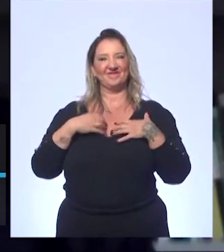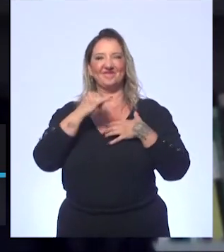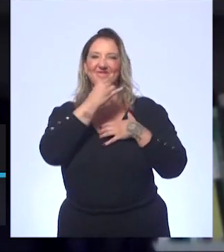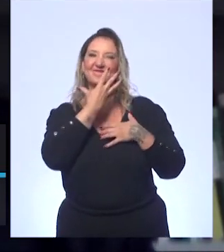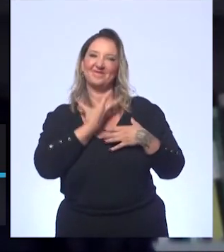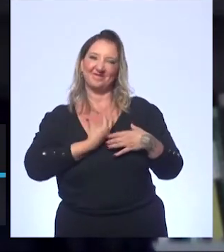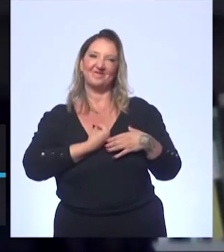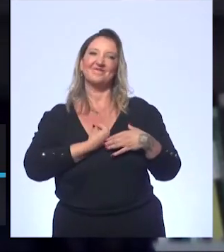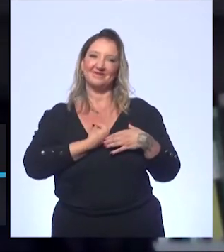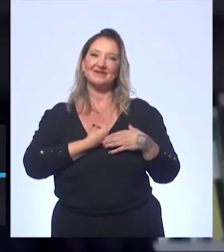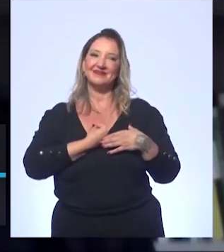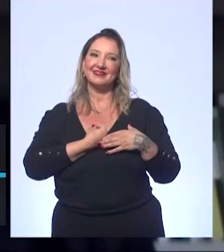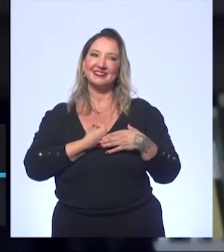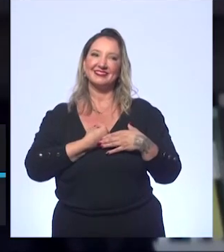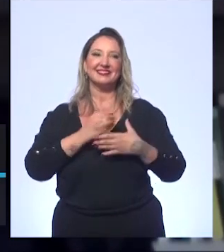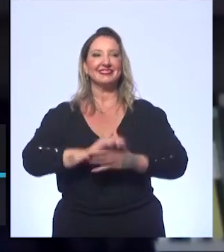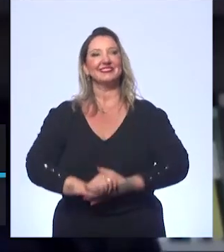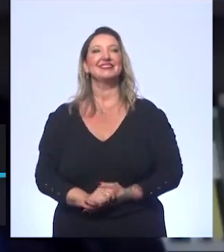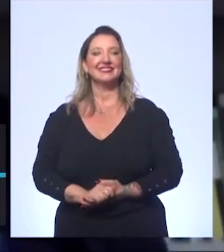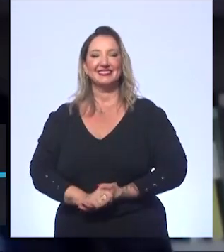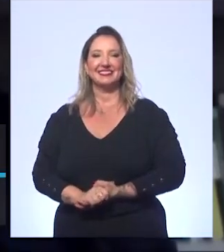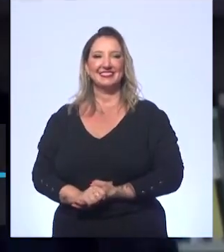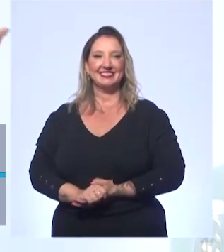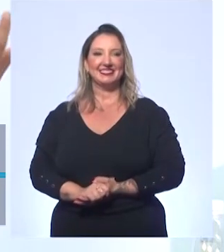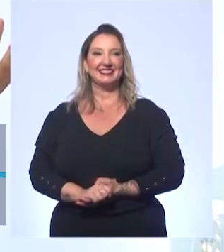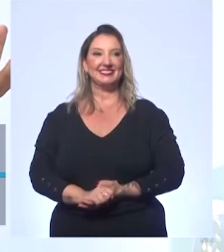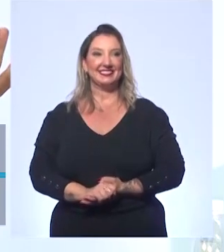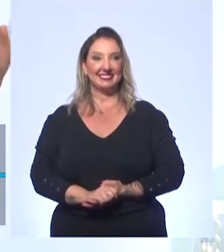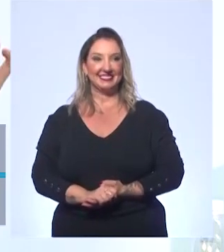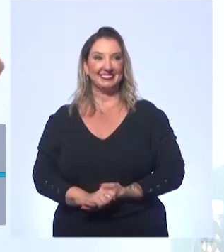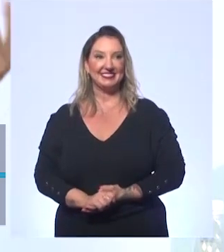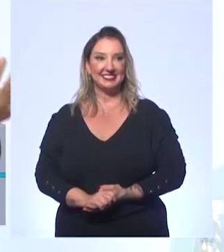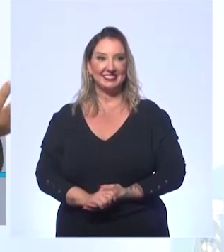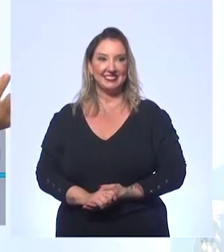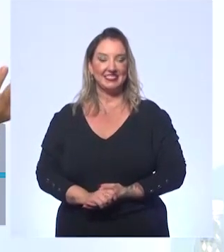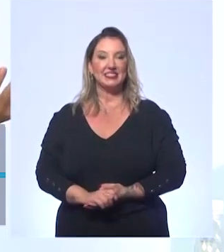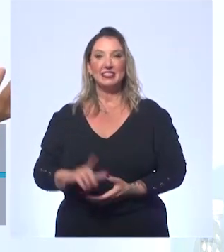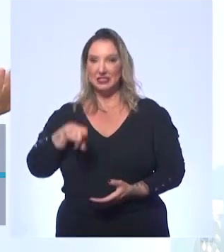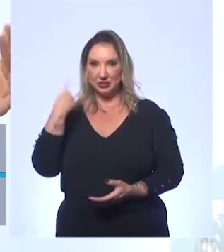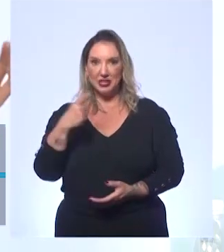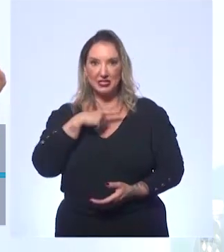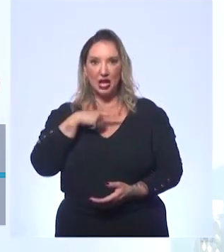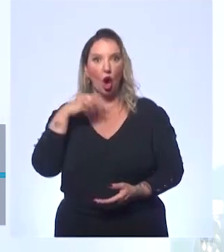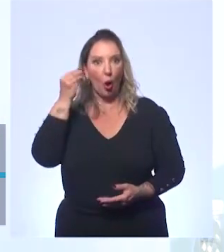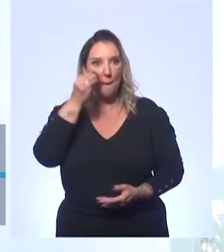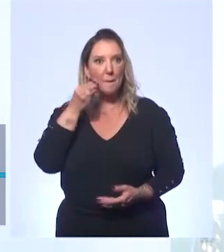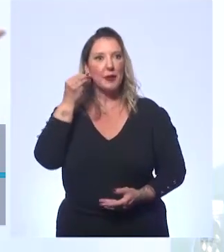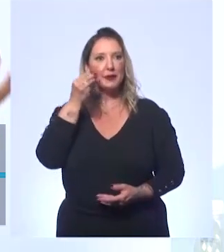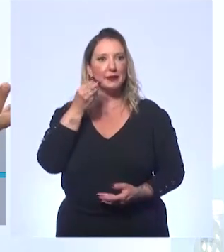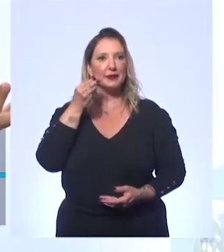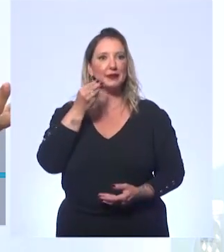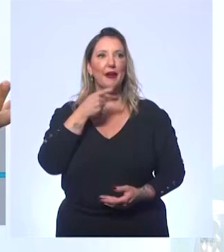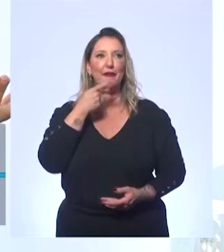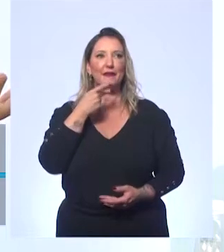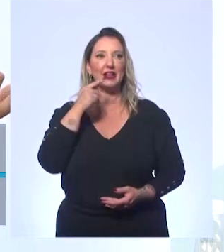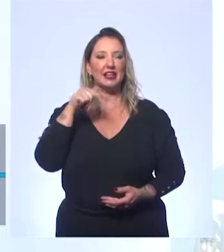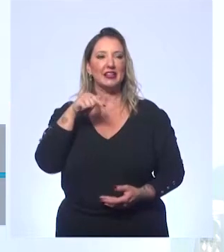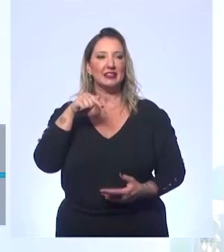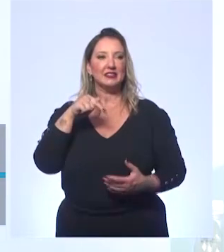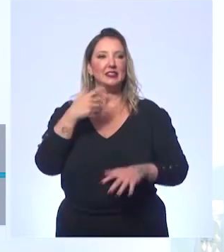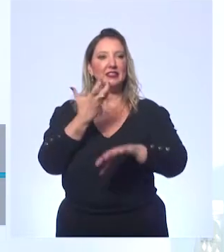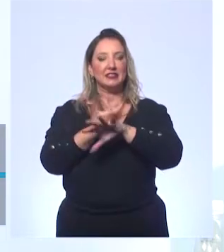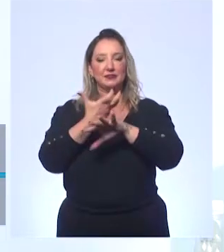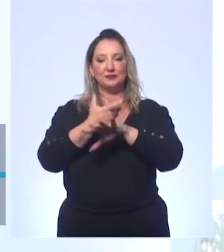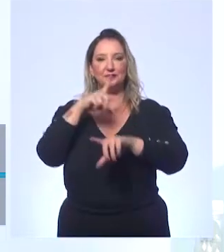decepcionado. Certo, professor Anderson? E nós temos aqui essa grande oportunidade de não só falar aqui nessa eletiva,